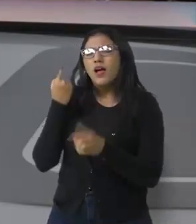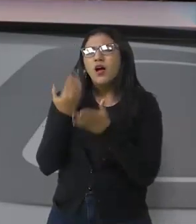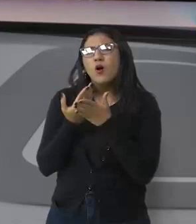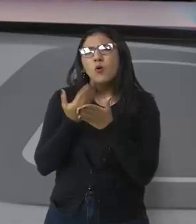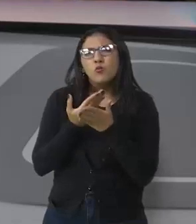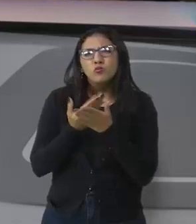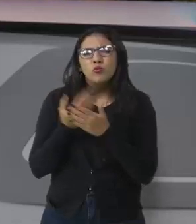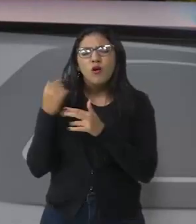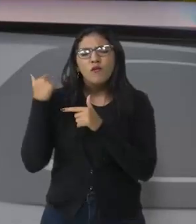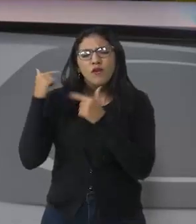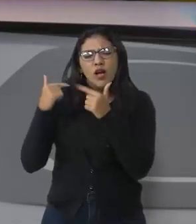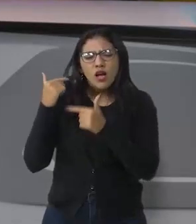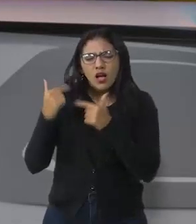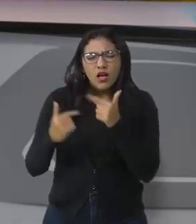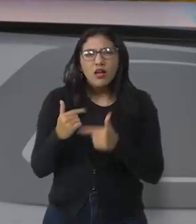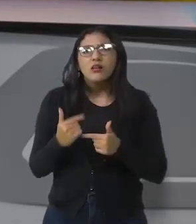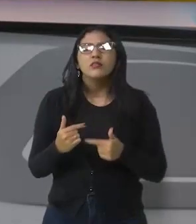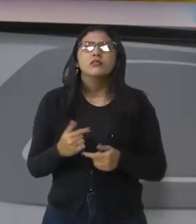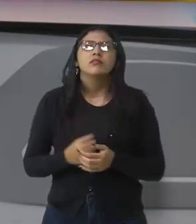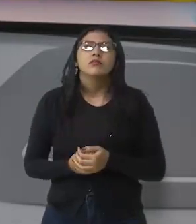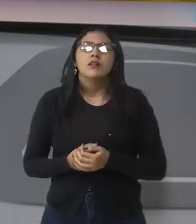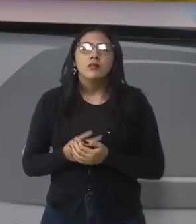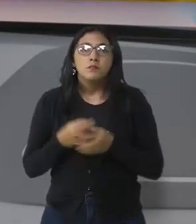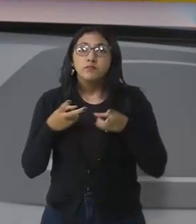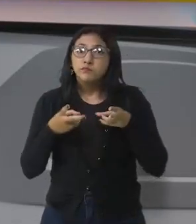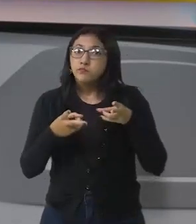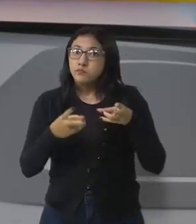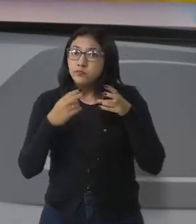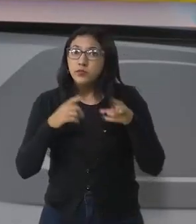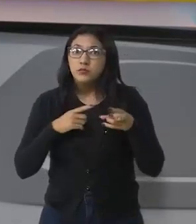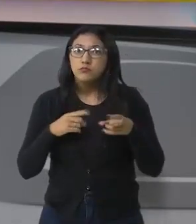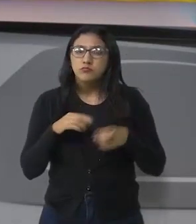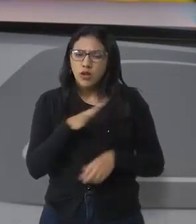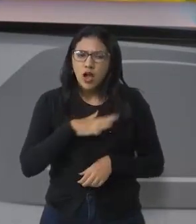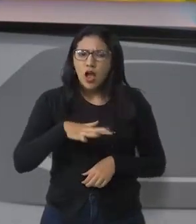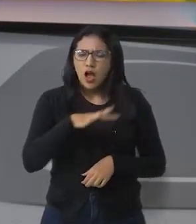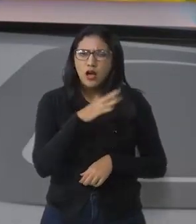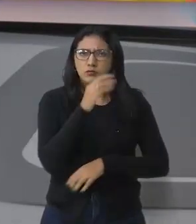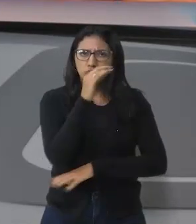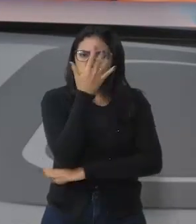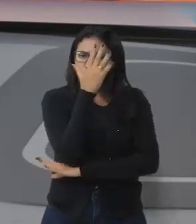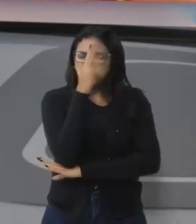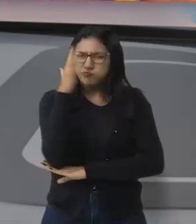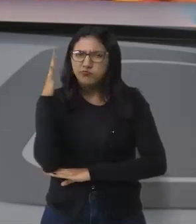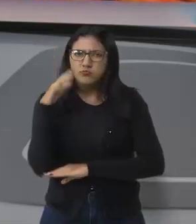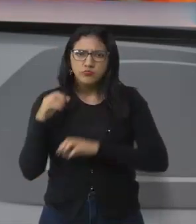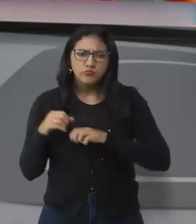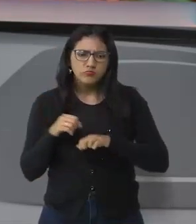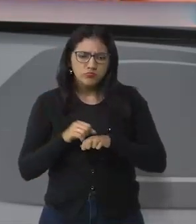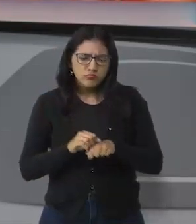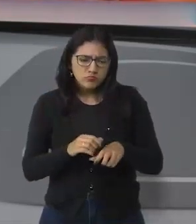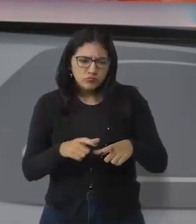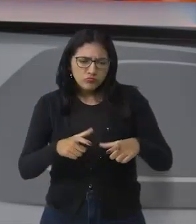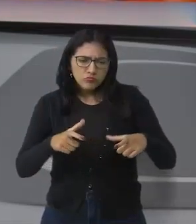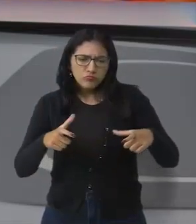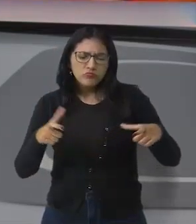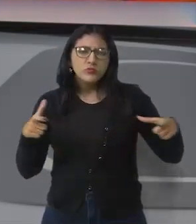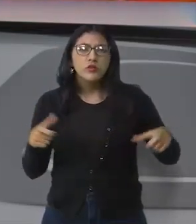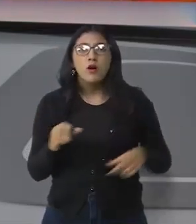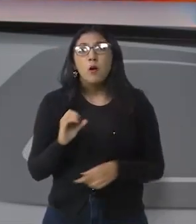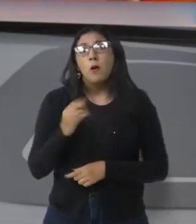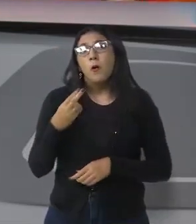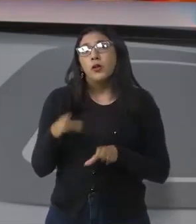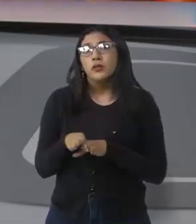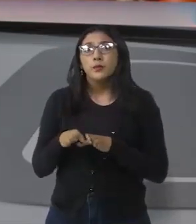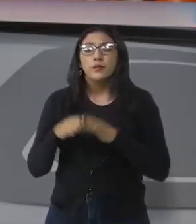aulas, desde a nossa unidade número 1, se a gente acaba avançando cada vez mais dentro do espaço da floresta amazônica, ou até mesmo na construção